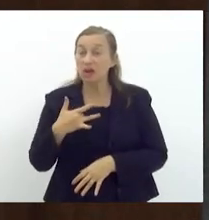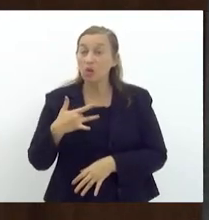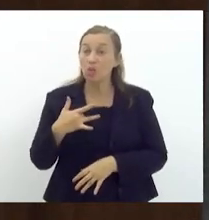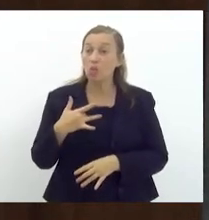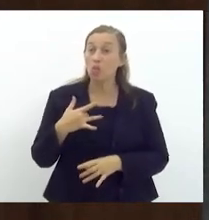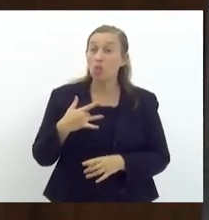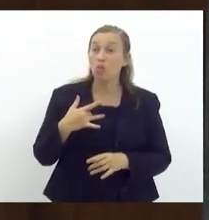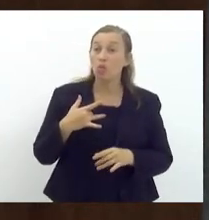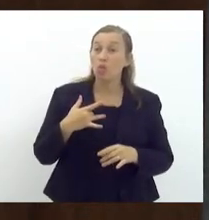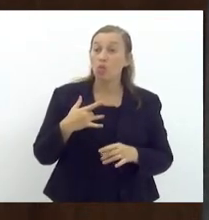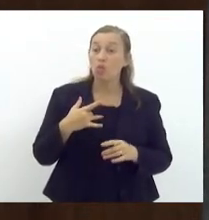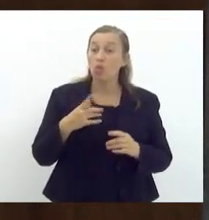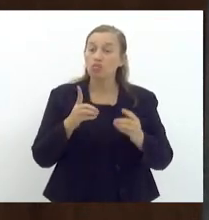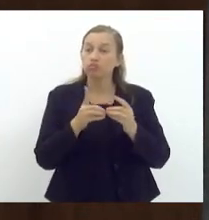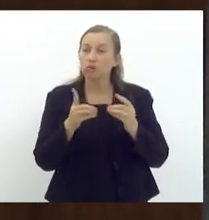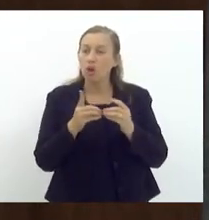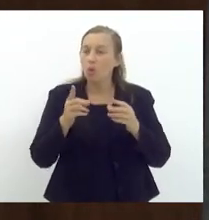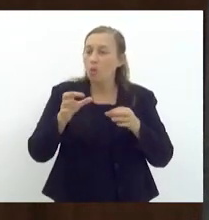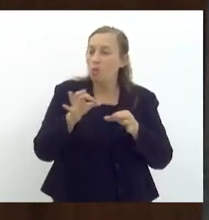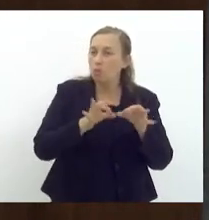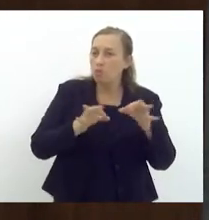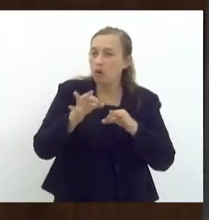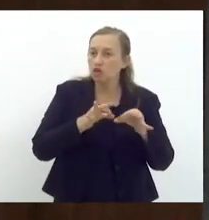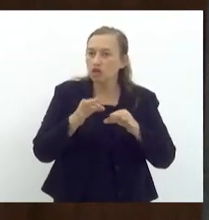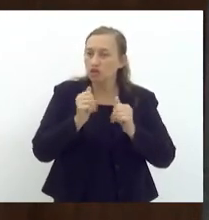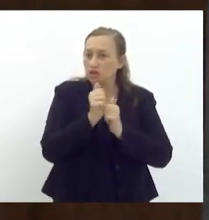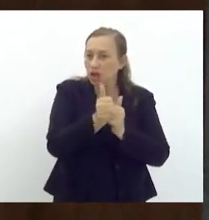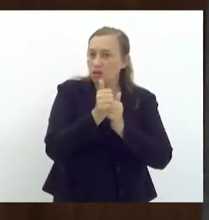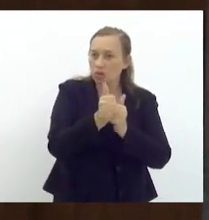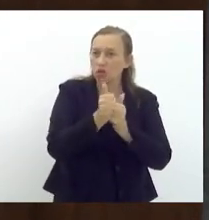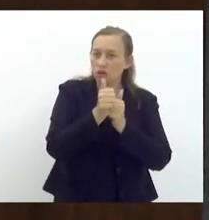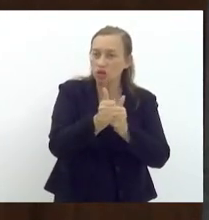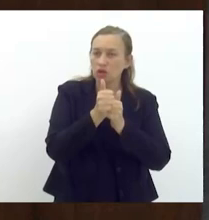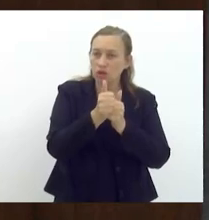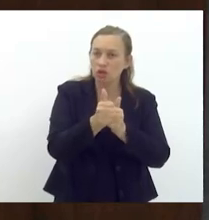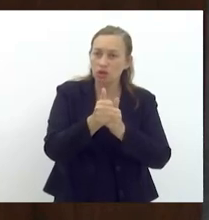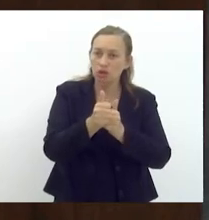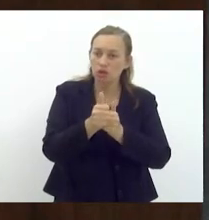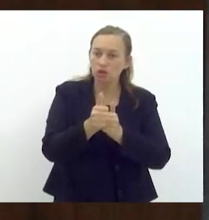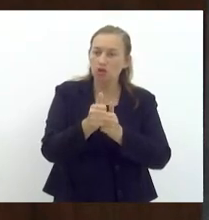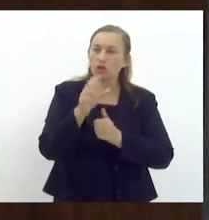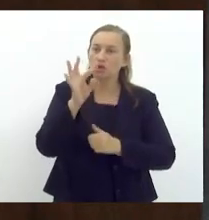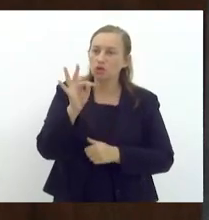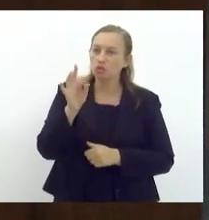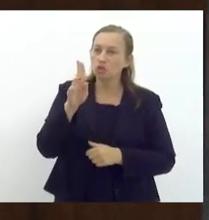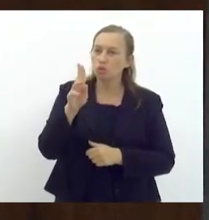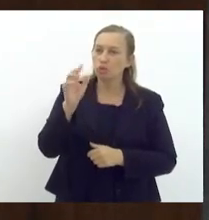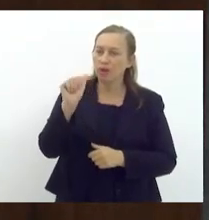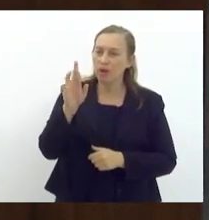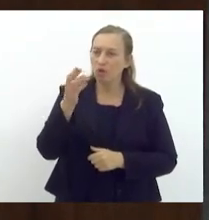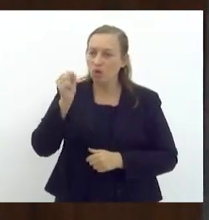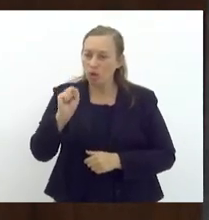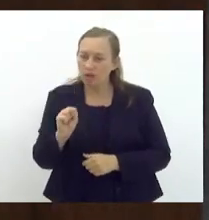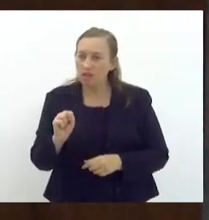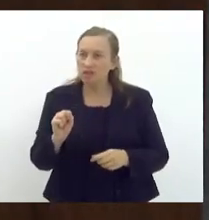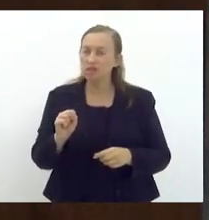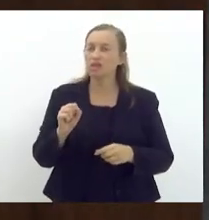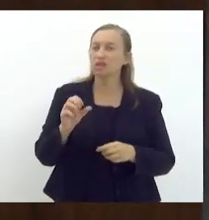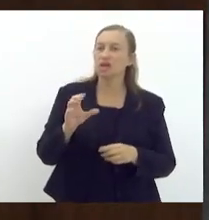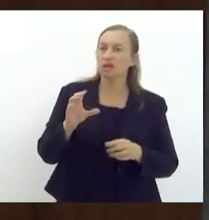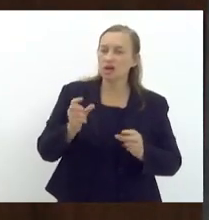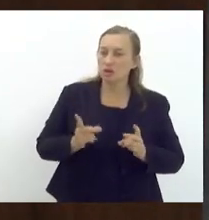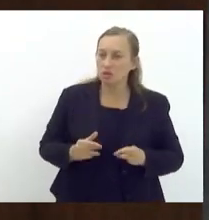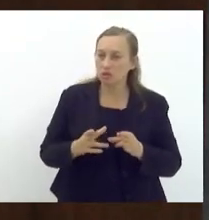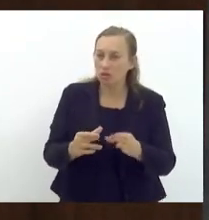e projetos de acompanhamento da tuberculose dá Oncologia e da questão da